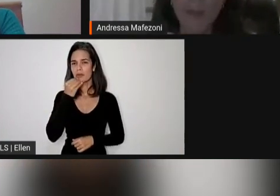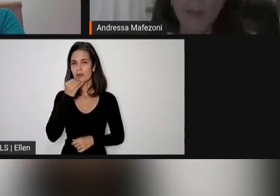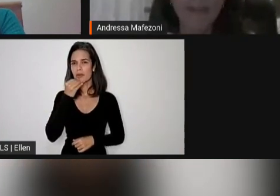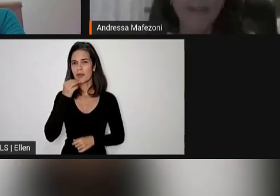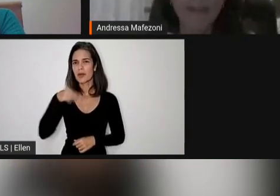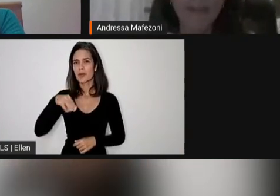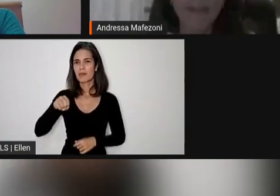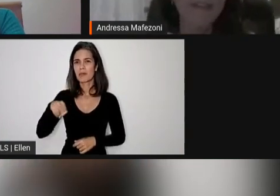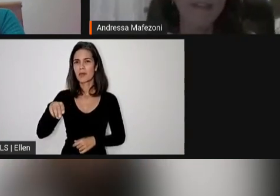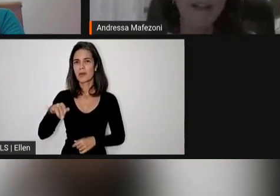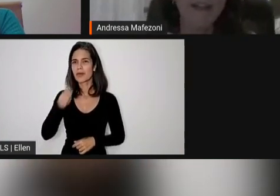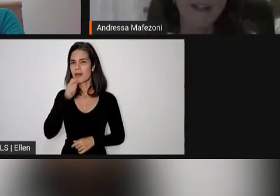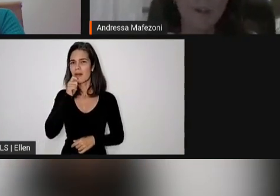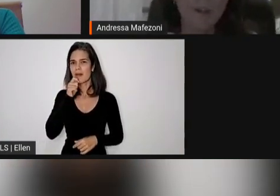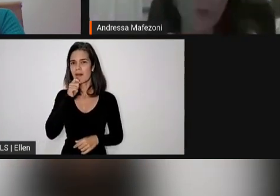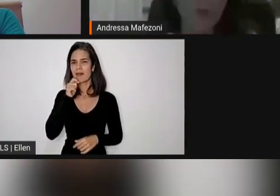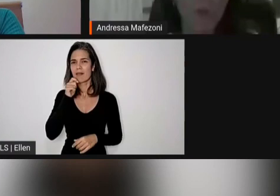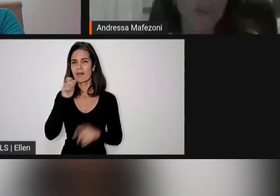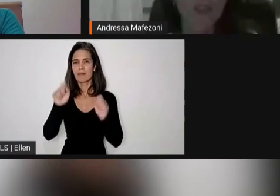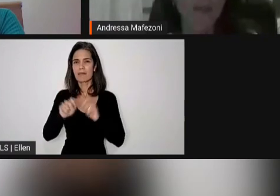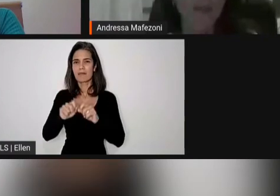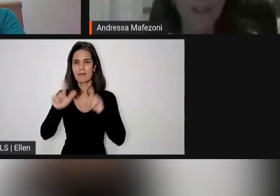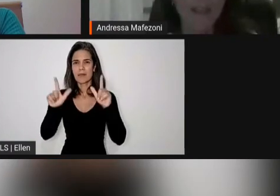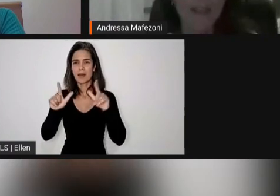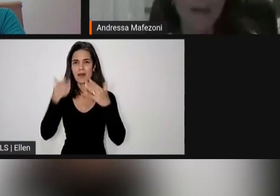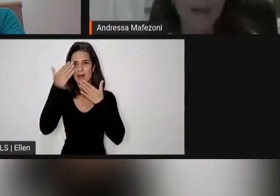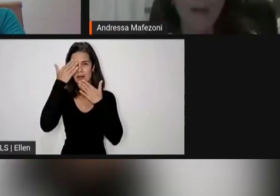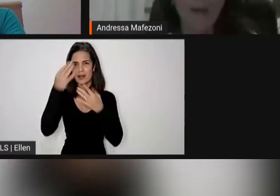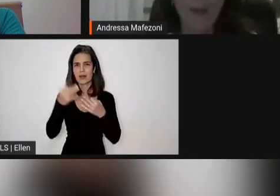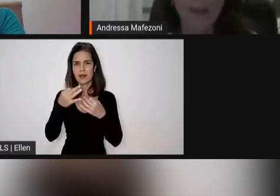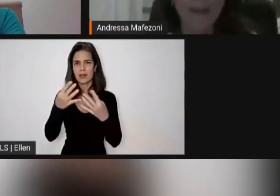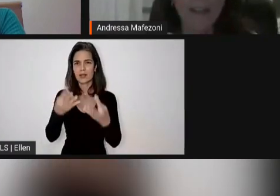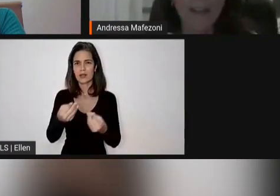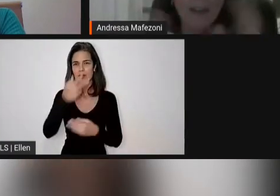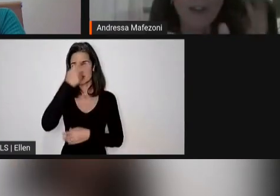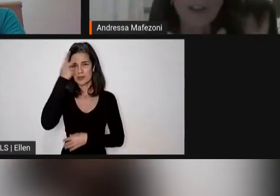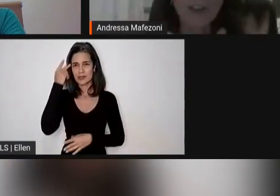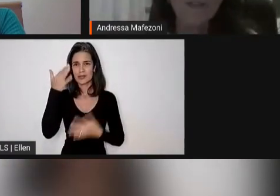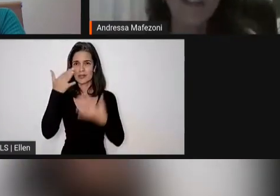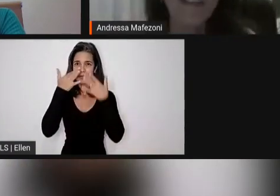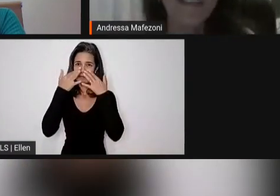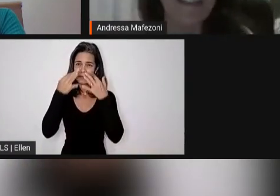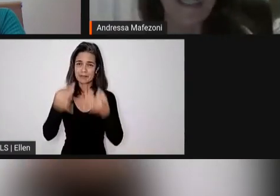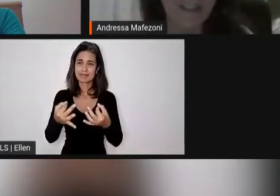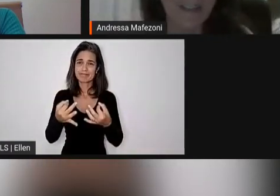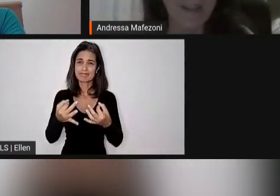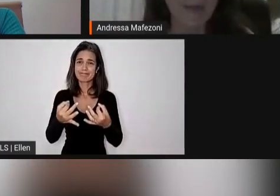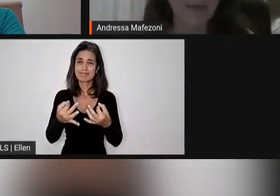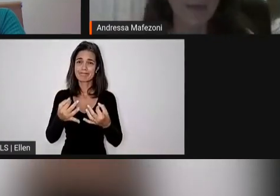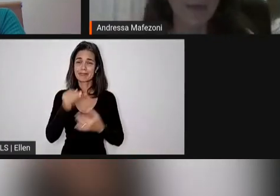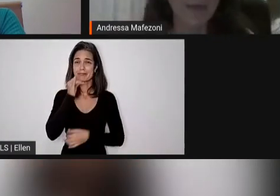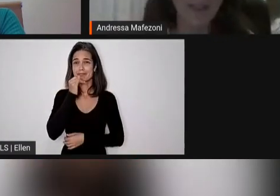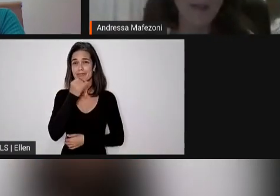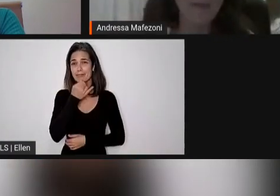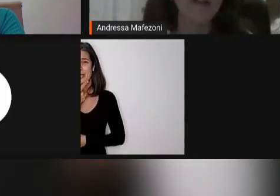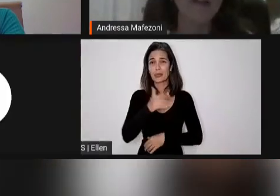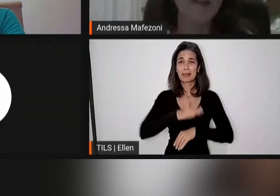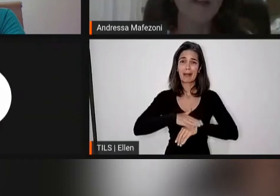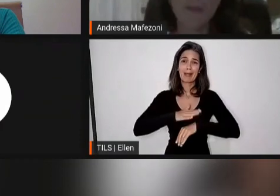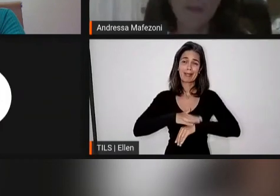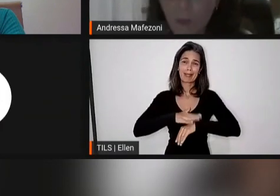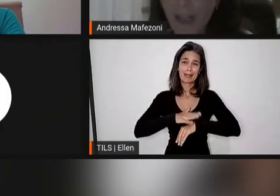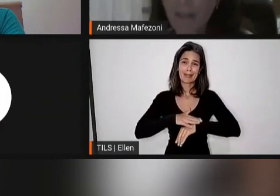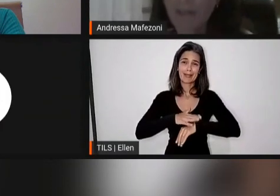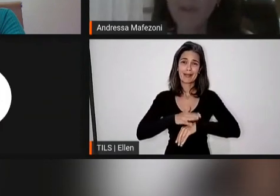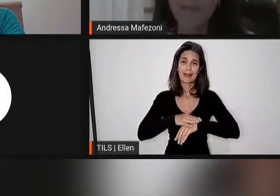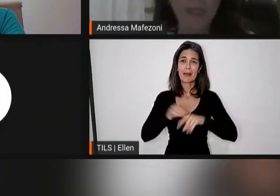entra, agradeço a todos e todas pela atenção. É uma pena que a gente não tem tanto tempo, mas vamos nos